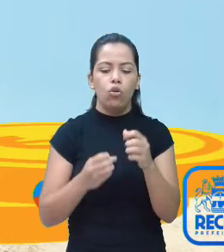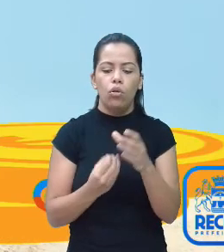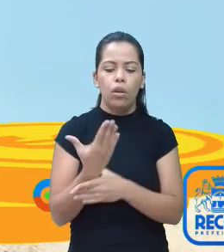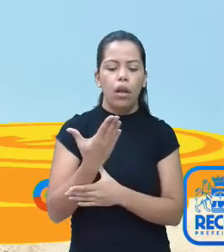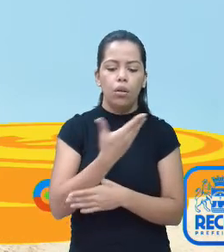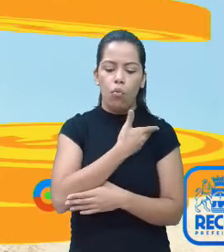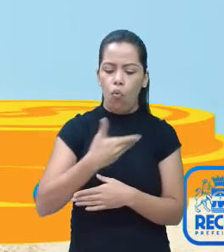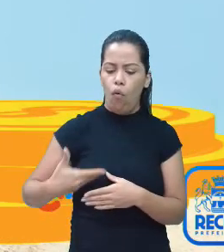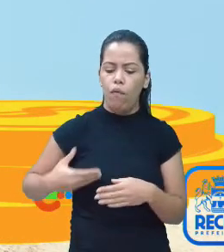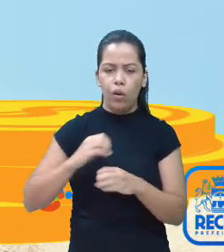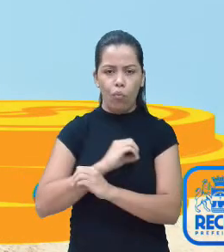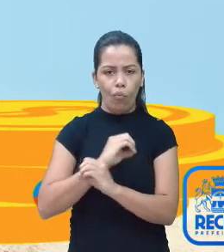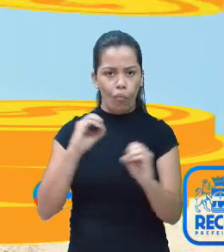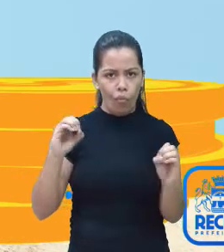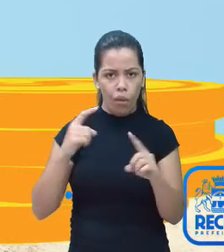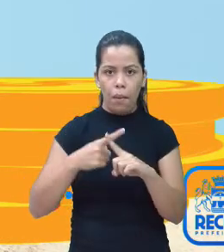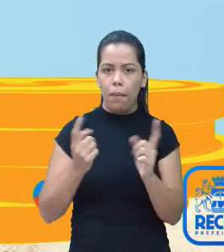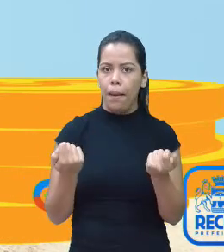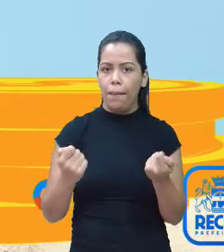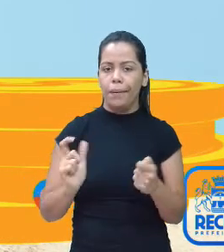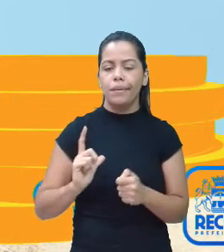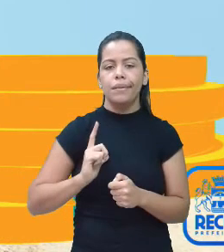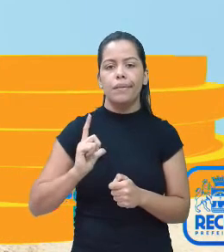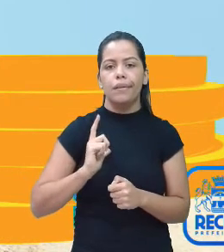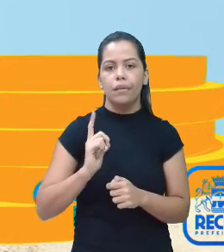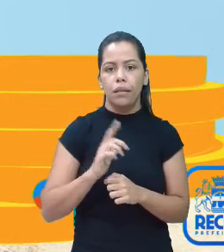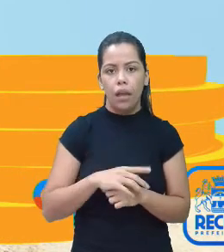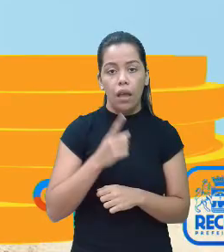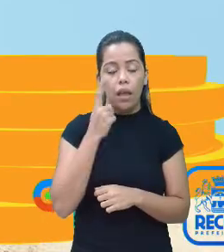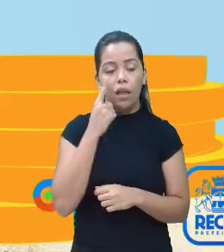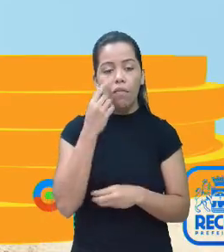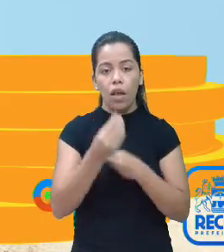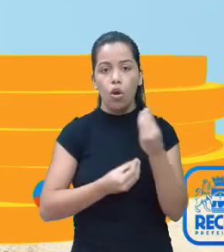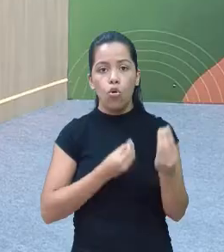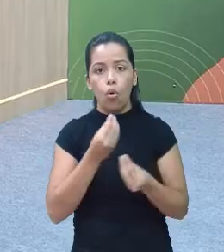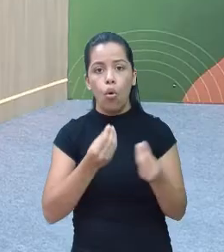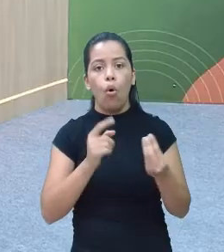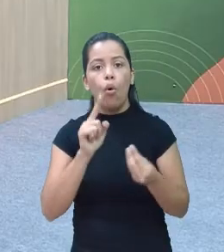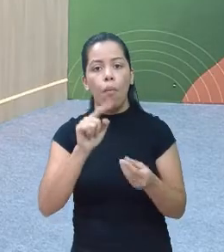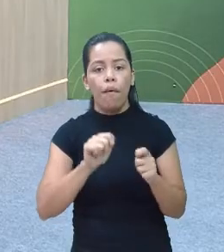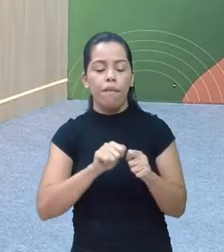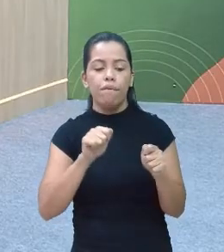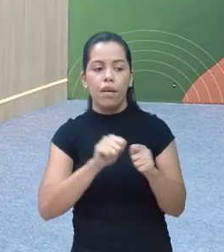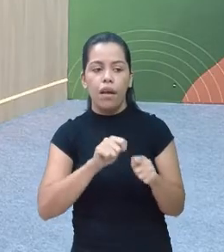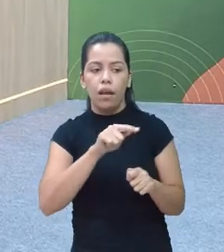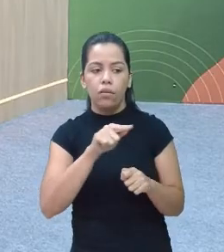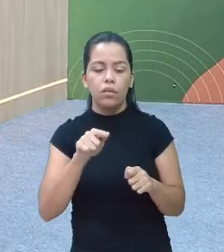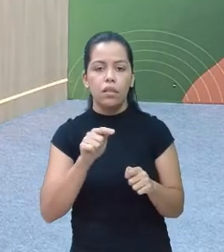ali a legislação desse dinheiro ou como se dá o seu processo de feitura, por exemplo.